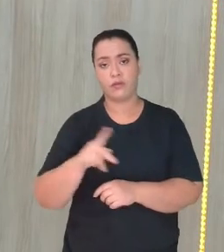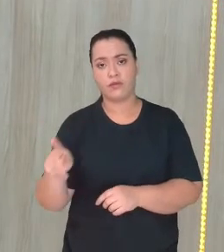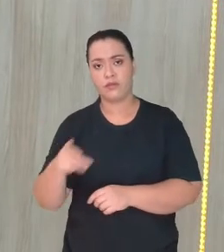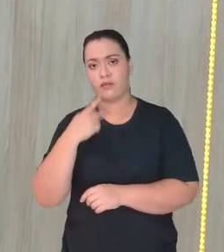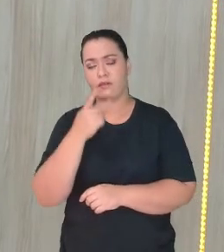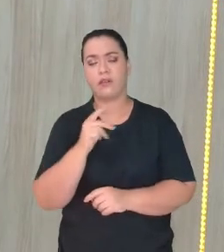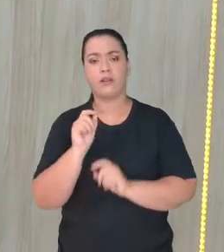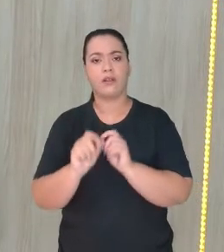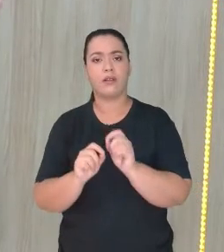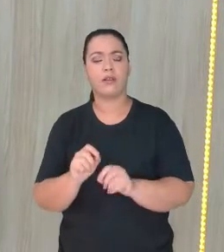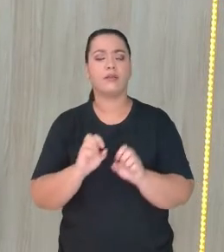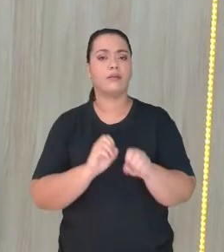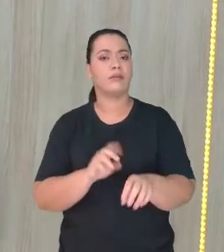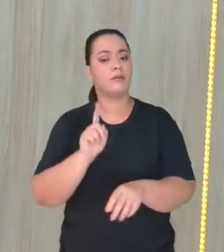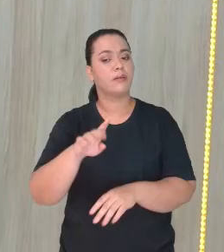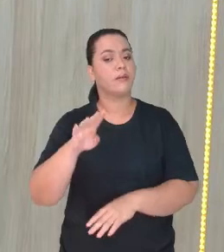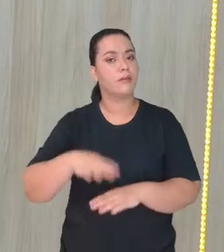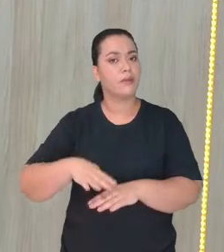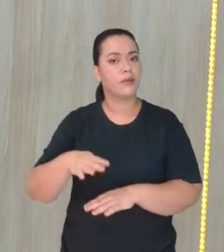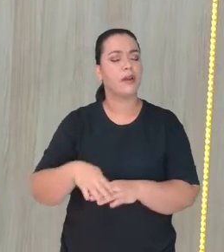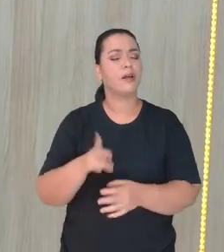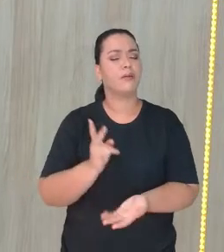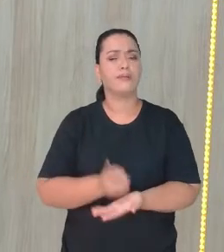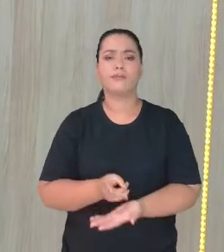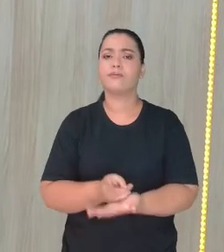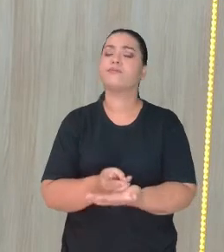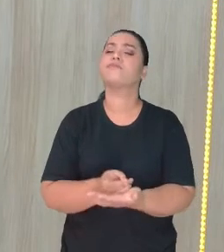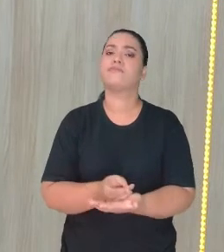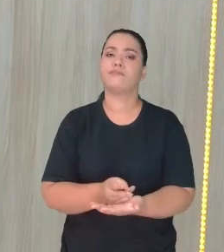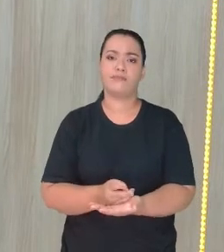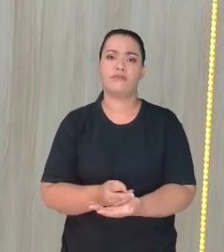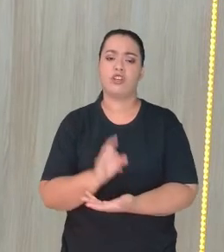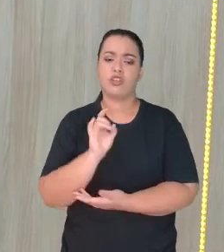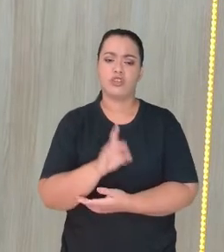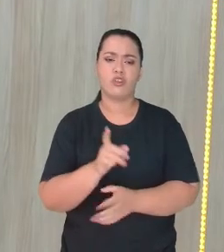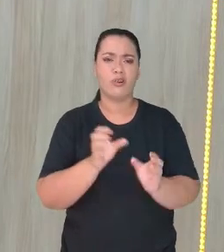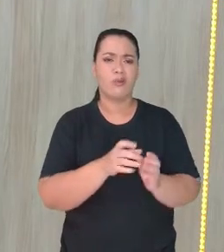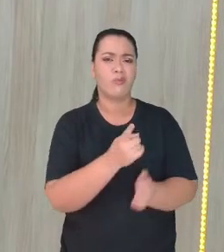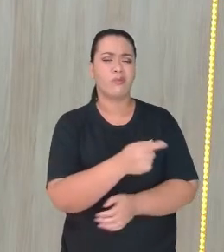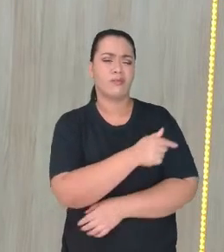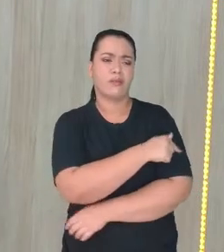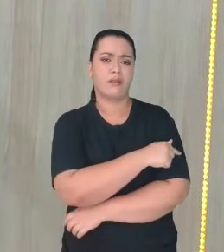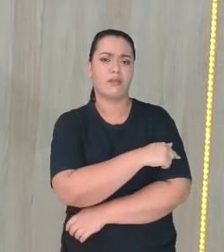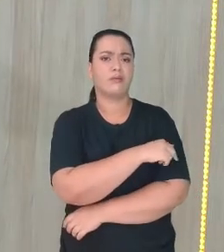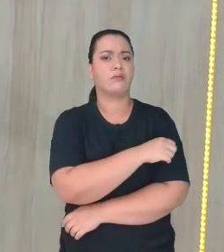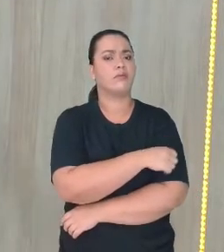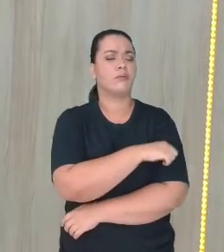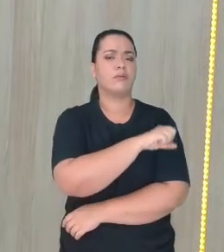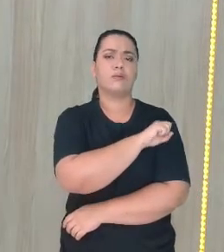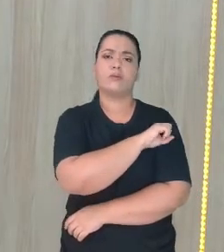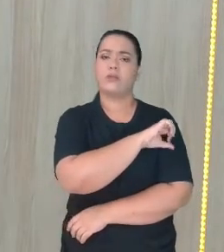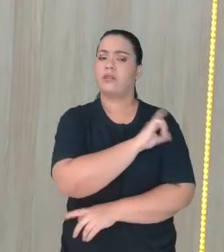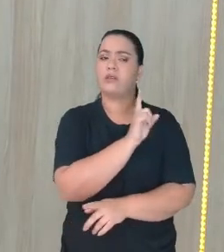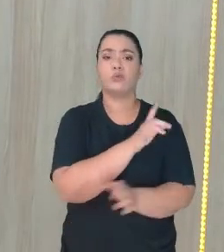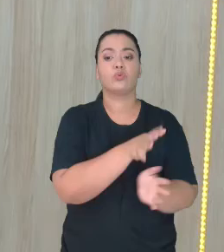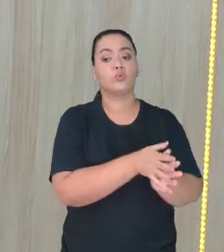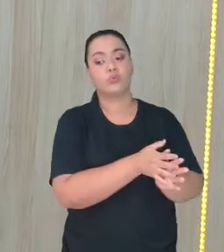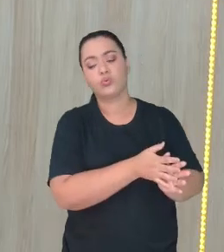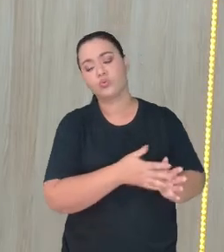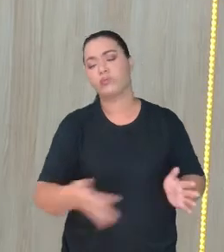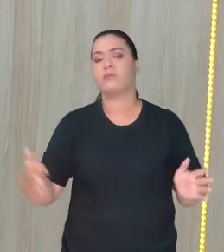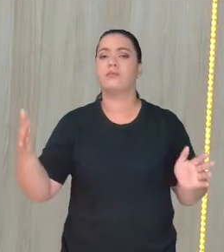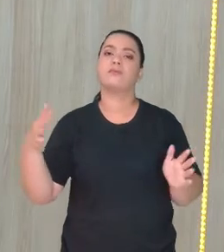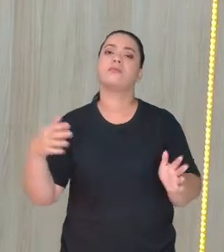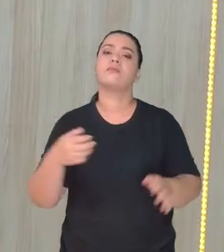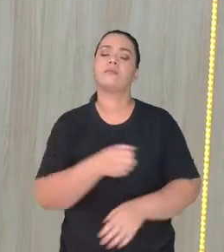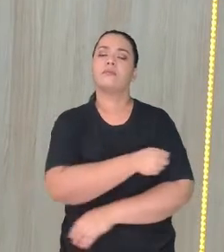aulas, tá? A matemática é contínua e não só para aquela série, tá bom? Mas para todas as séries. Você pode